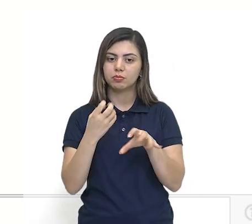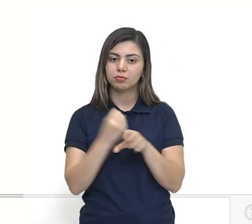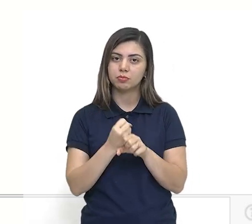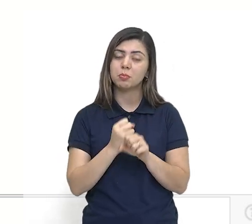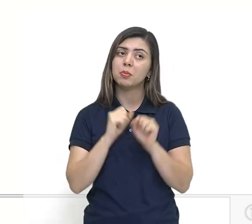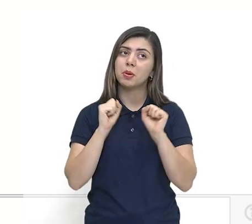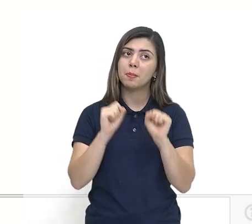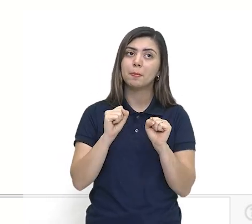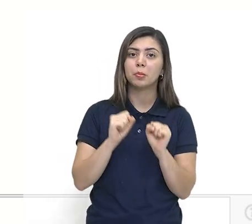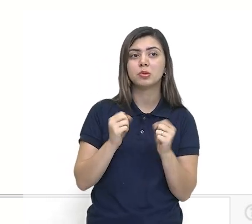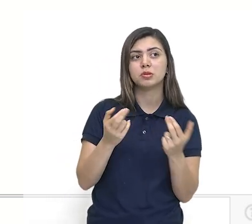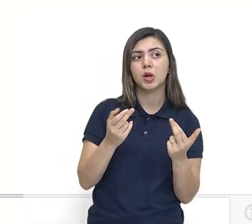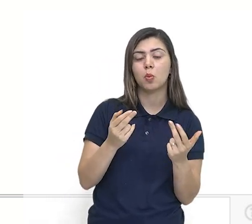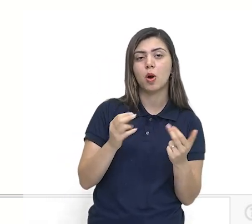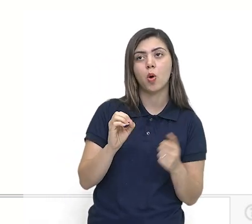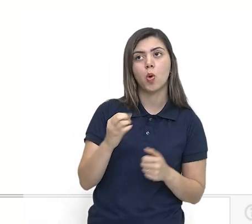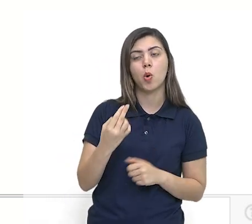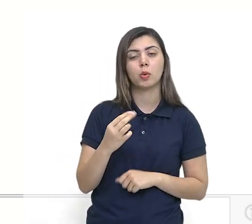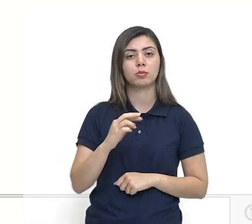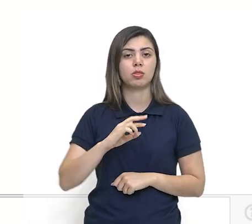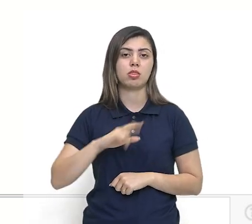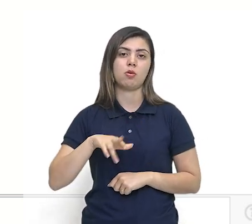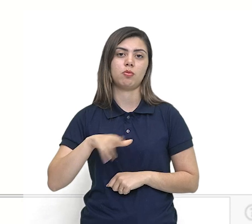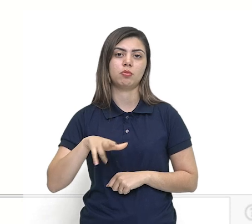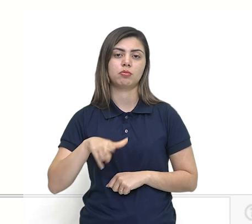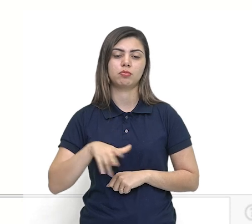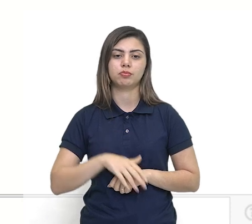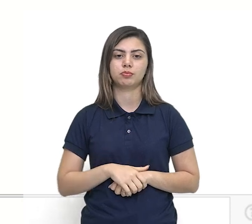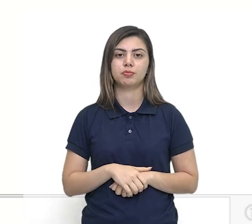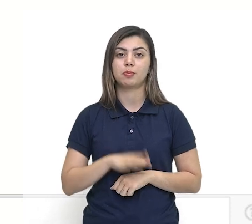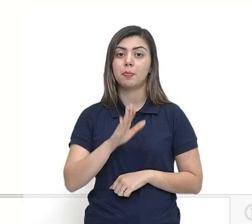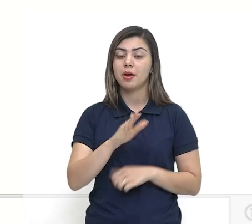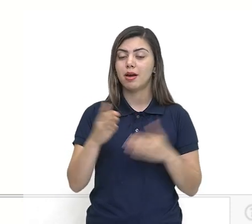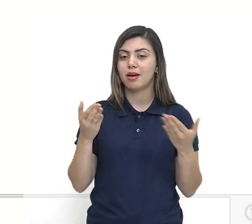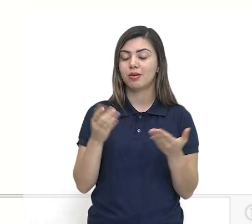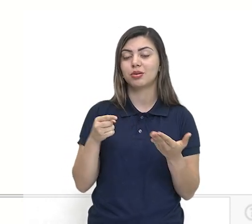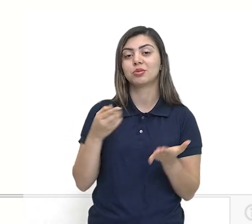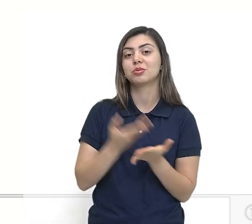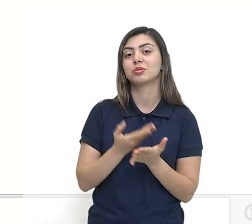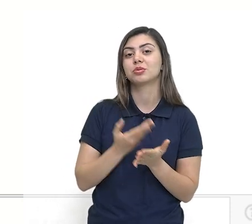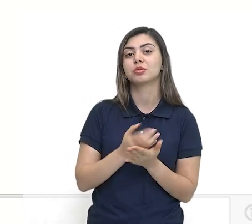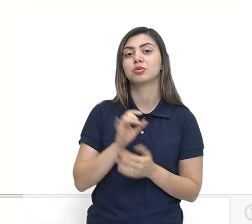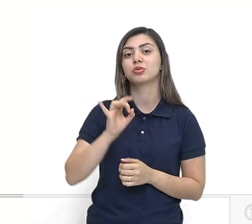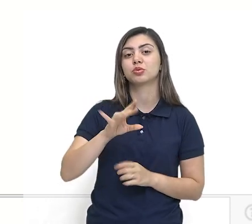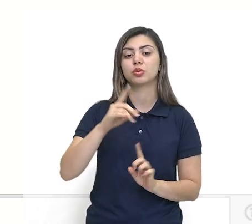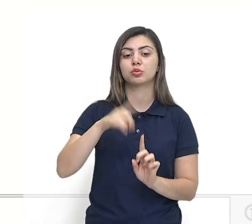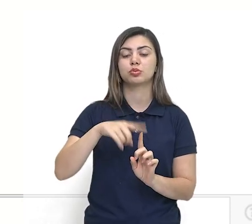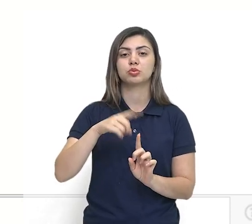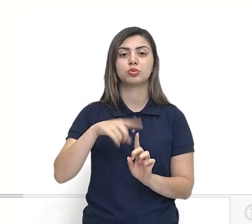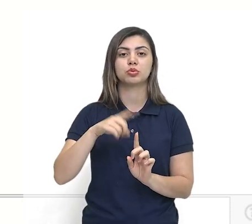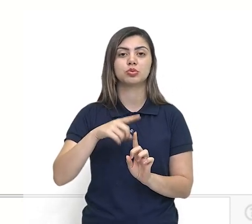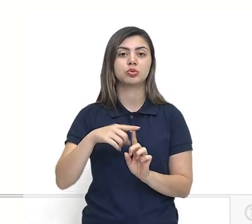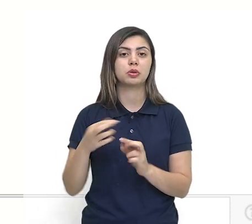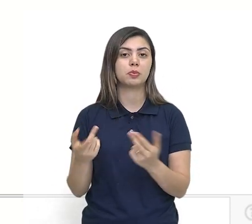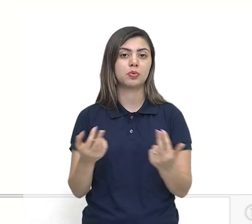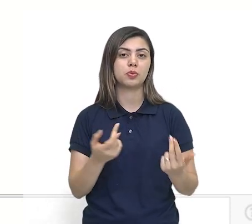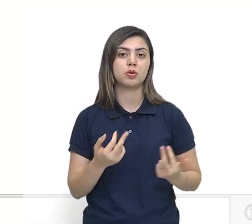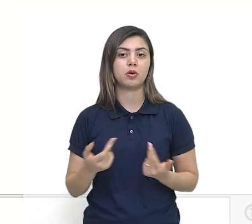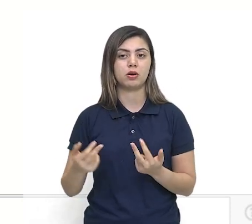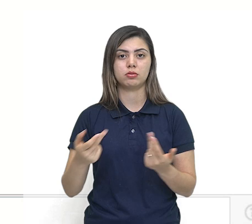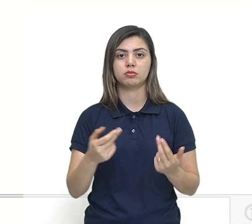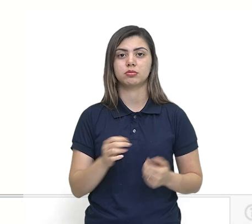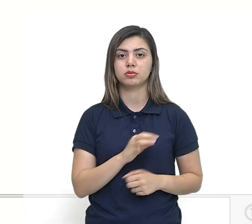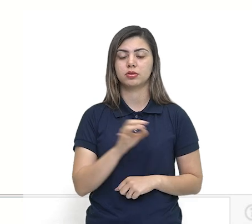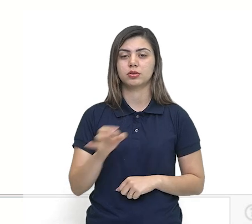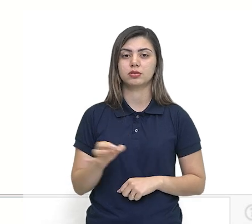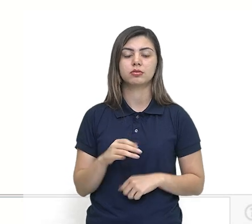ser regular. No nosso caso, nós só estamos trabalhando com polígonos regulares. Então,